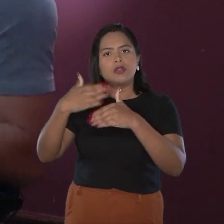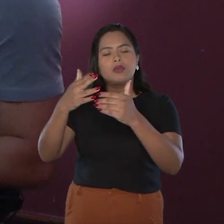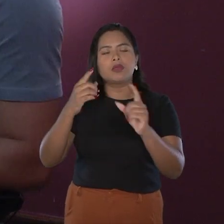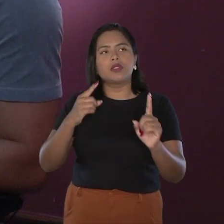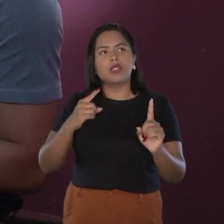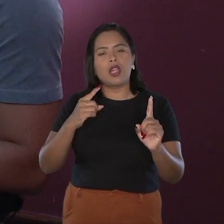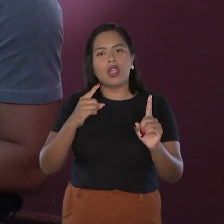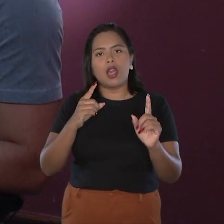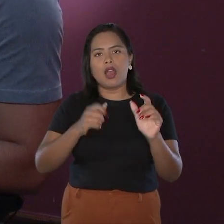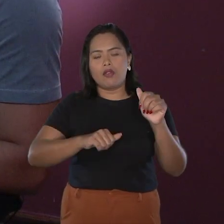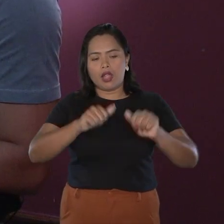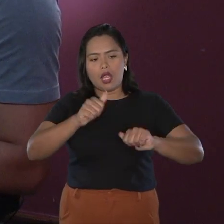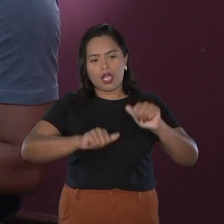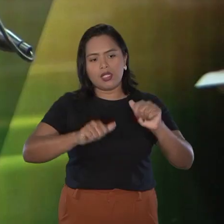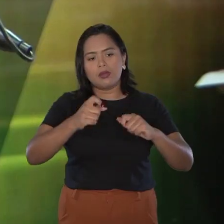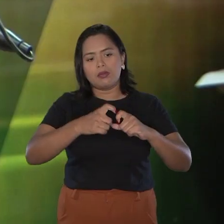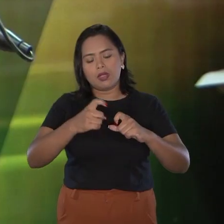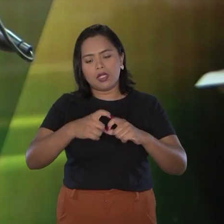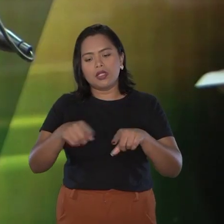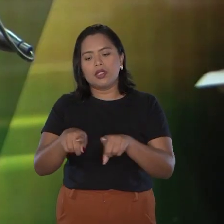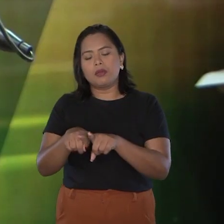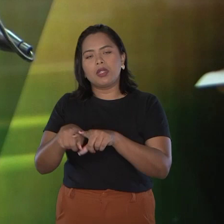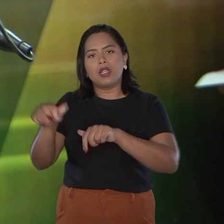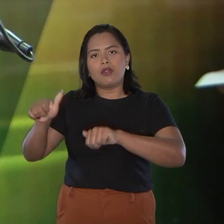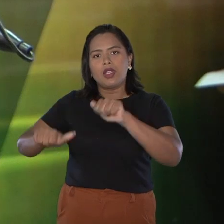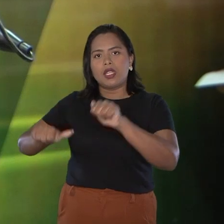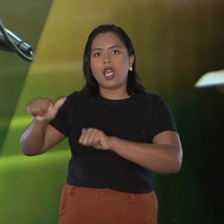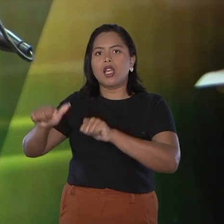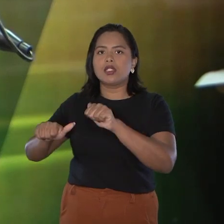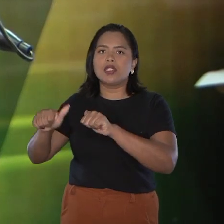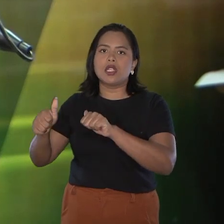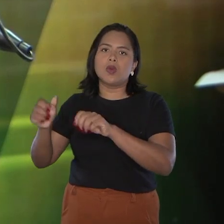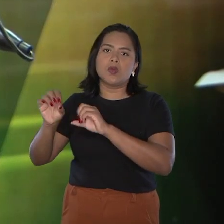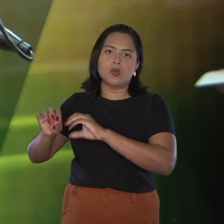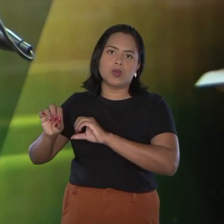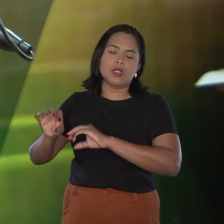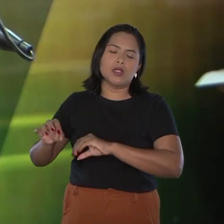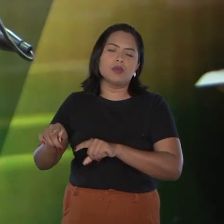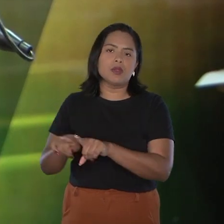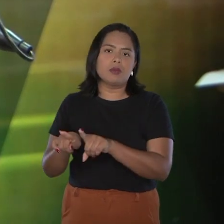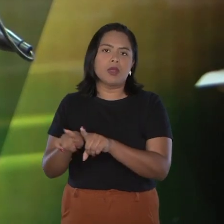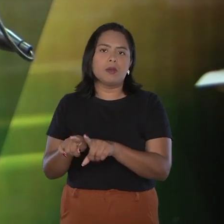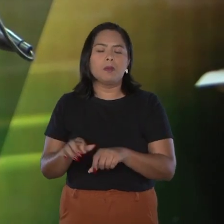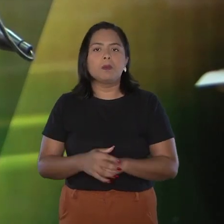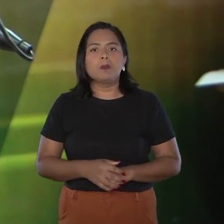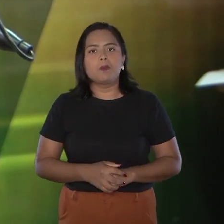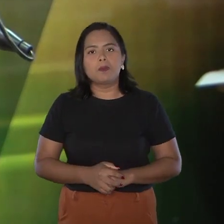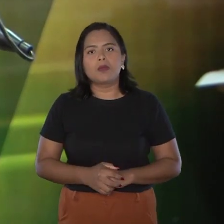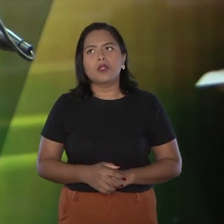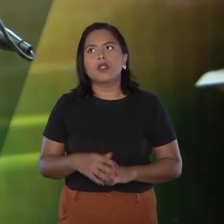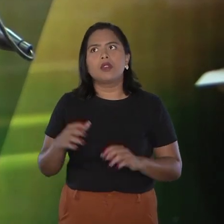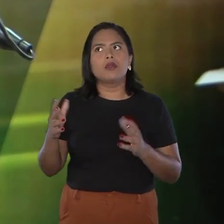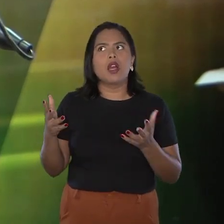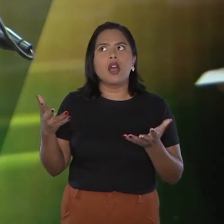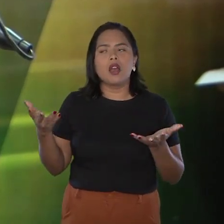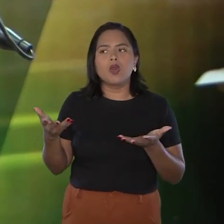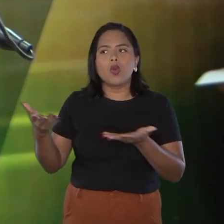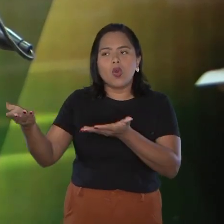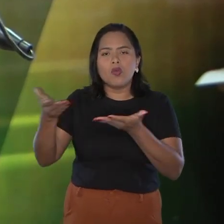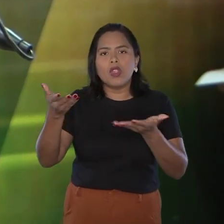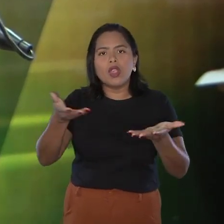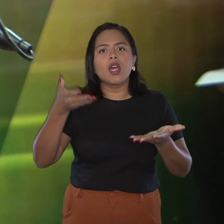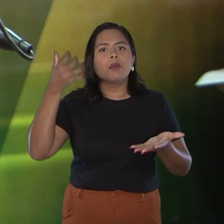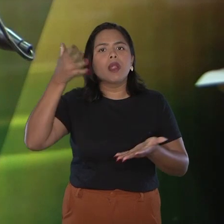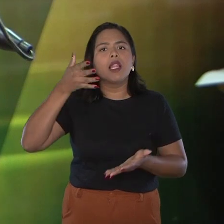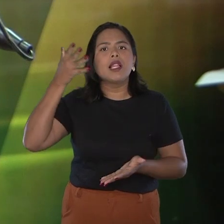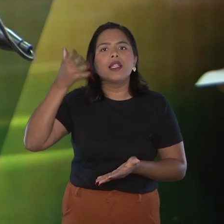diagnóstica e avaliação de desenvolvimento também e falando sobre os palestrantes né vão ver palestrantes renomados de